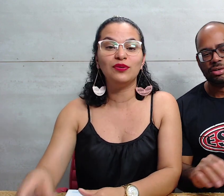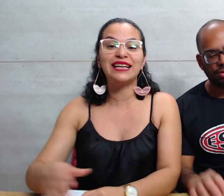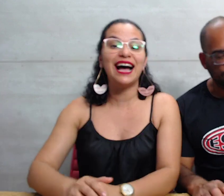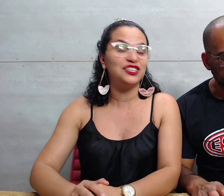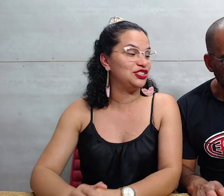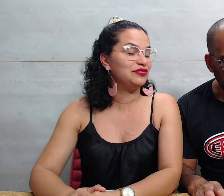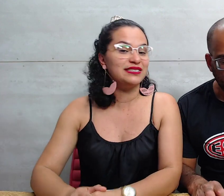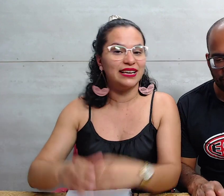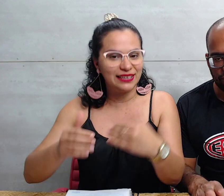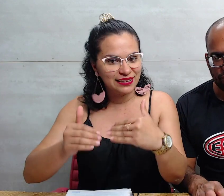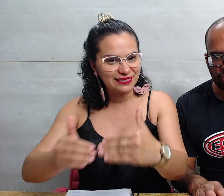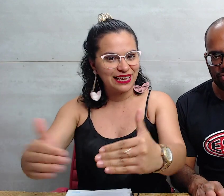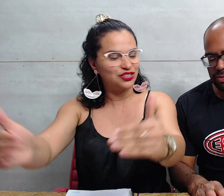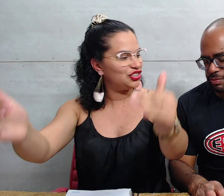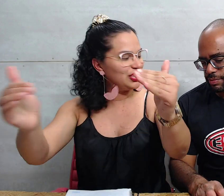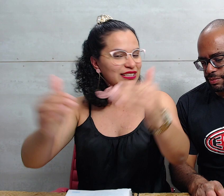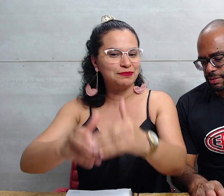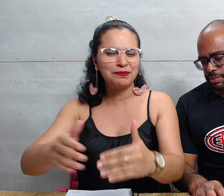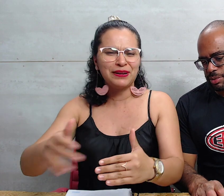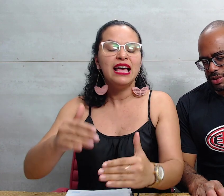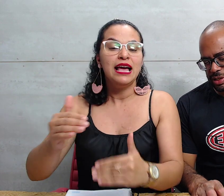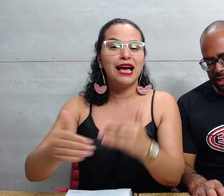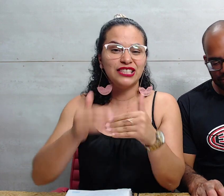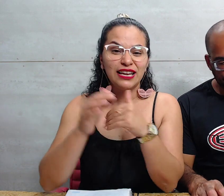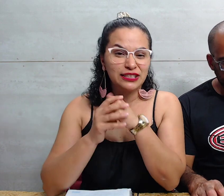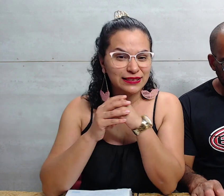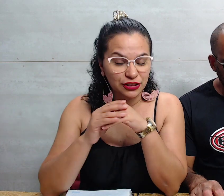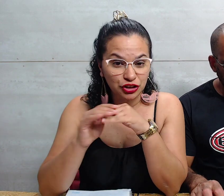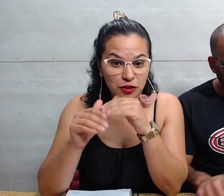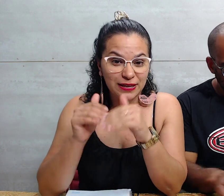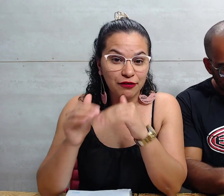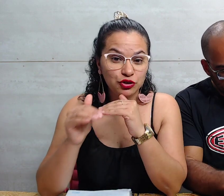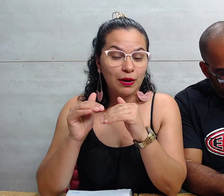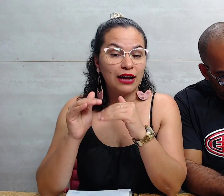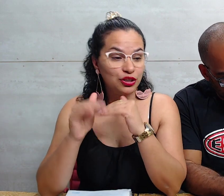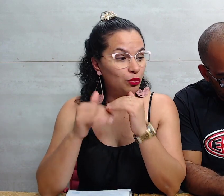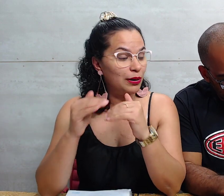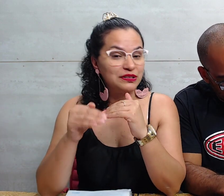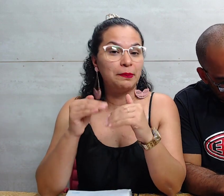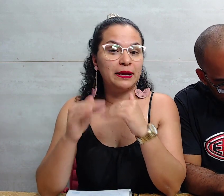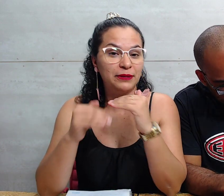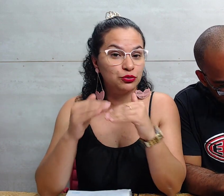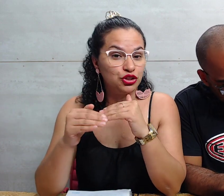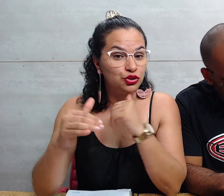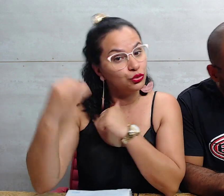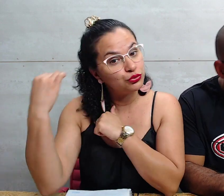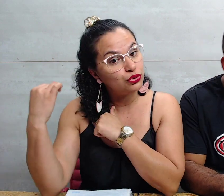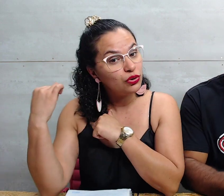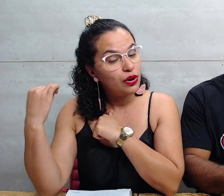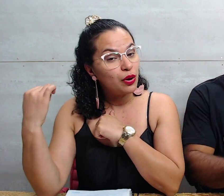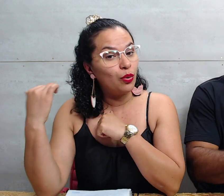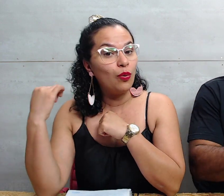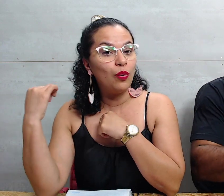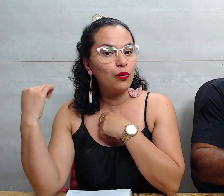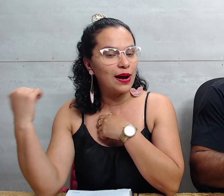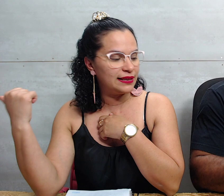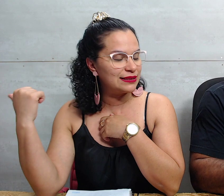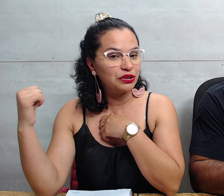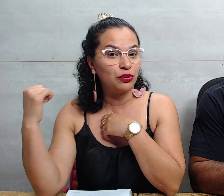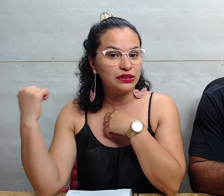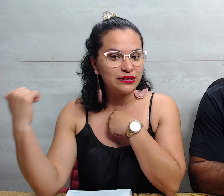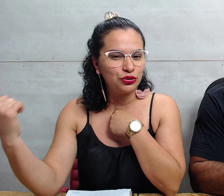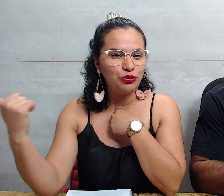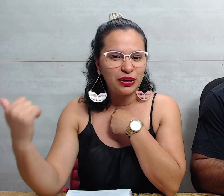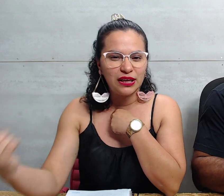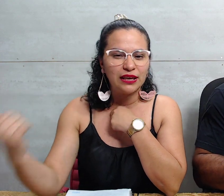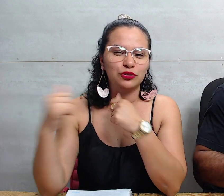são narrativas aí estendidas. Pois é. É assim, gente. Eles precisavam de alguma coisa pra repercutir junto com a questão